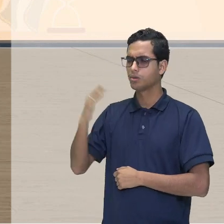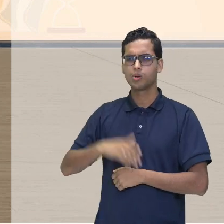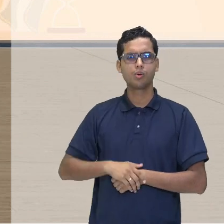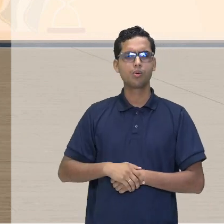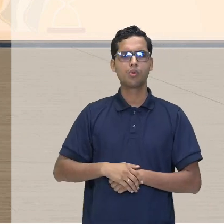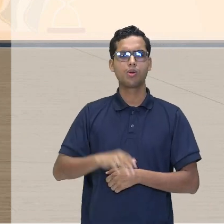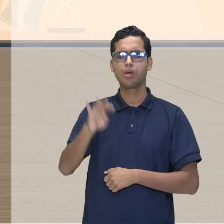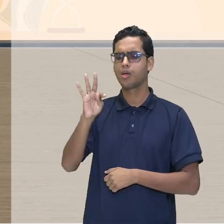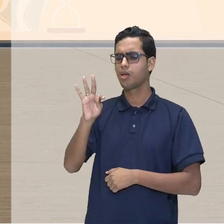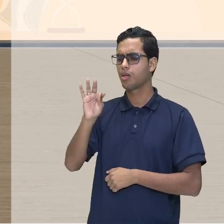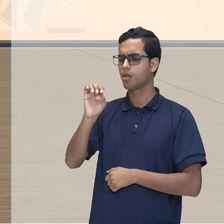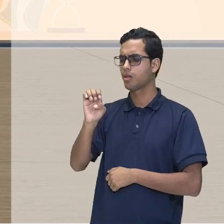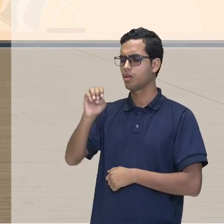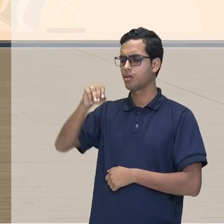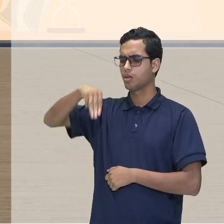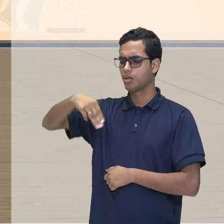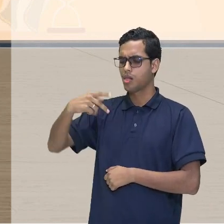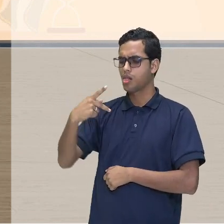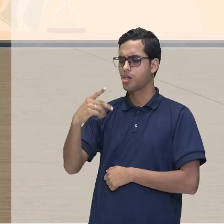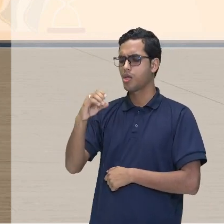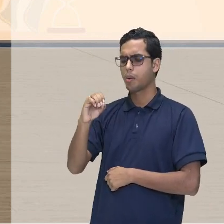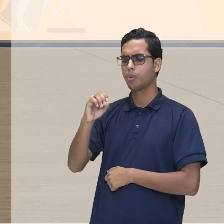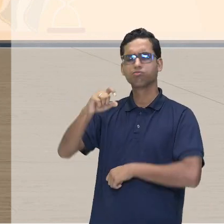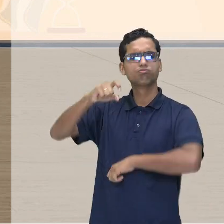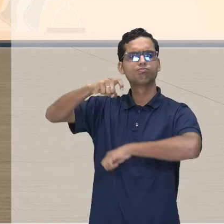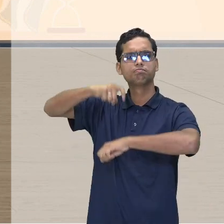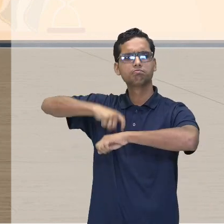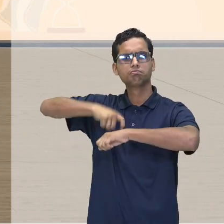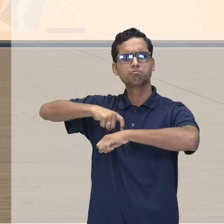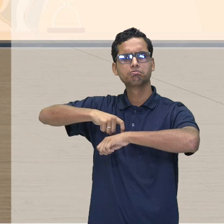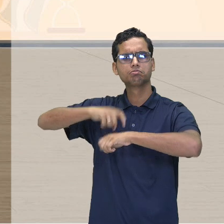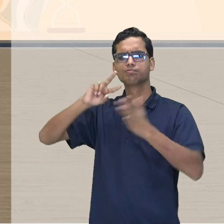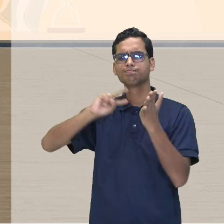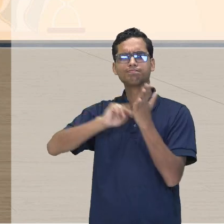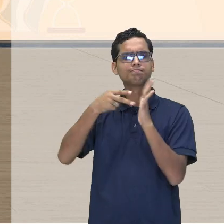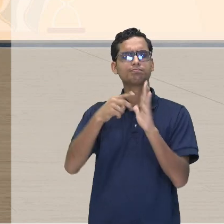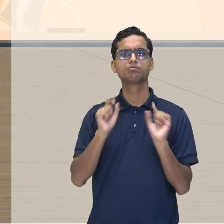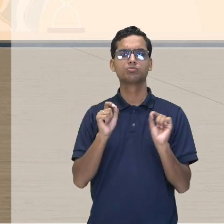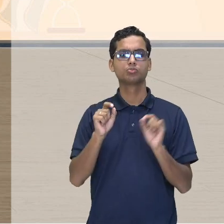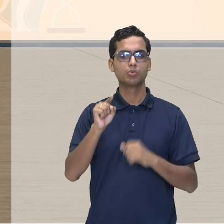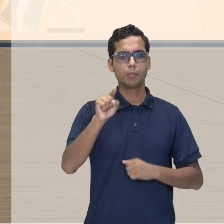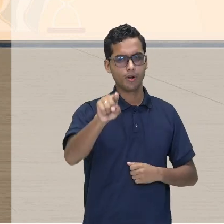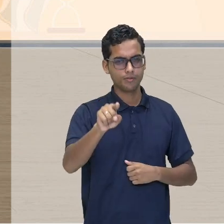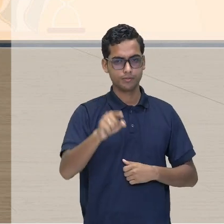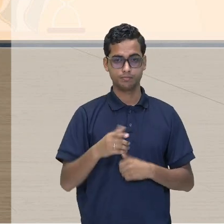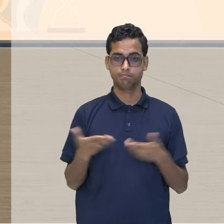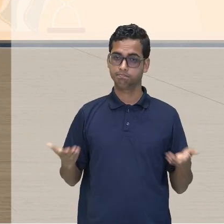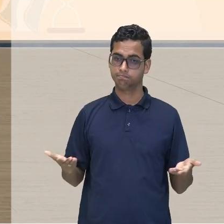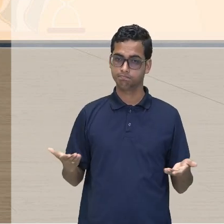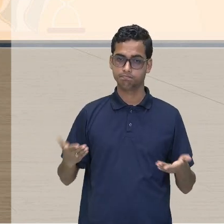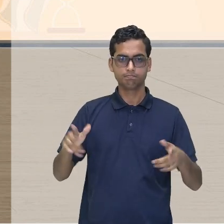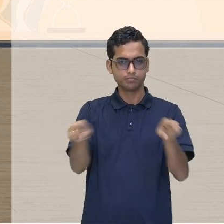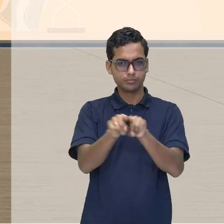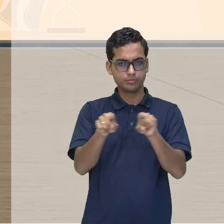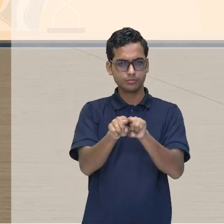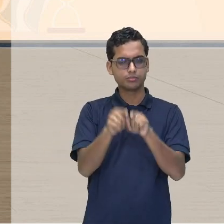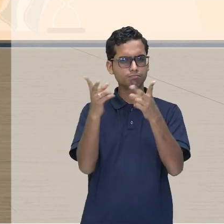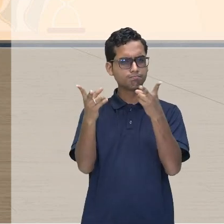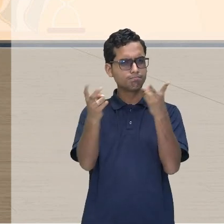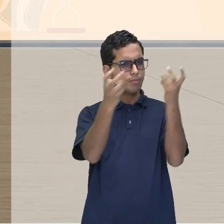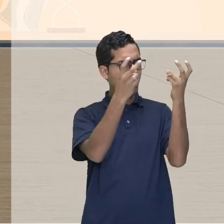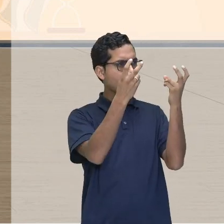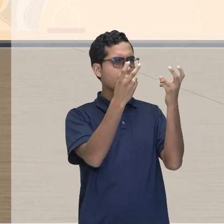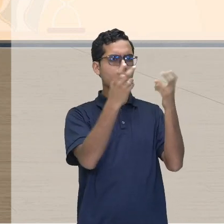você? Ou melhor, essas perguntas são duas, na verdade. O que é o tempo para você e como você percebe